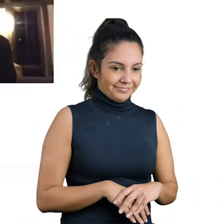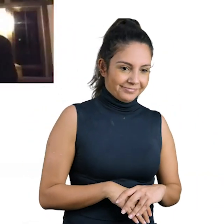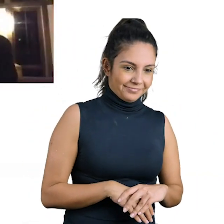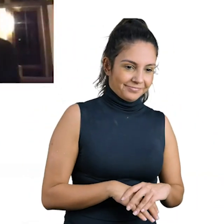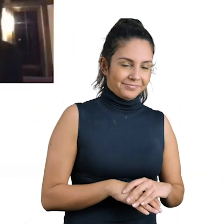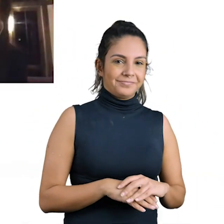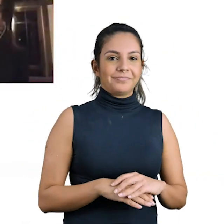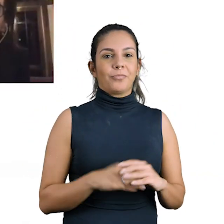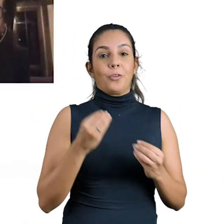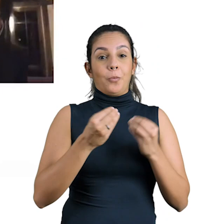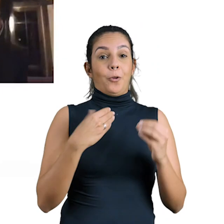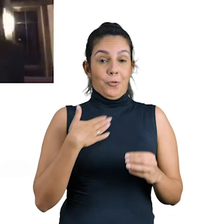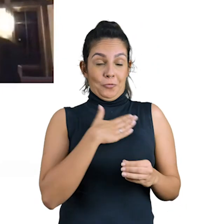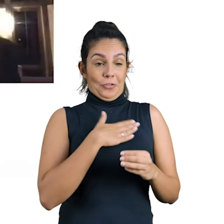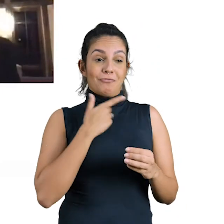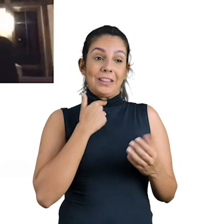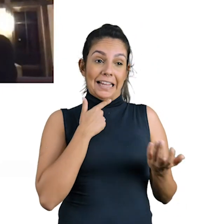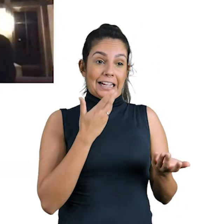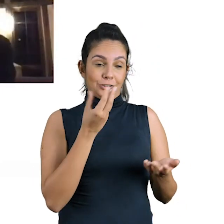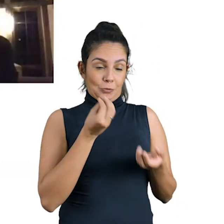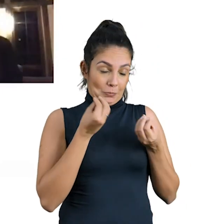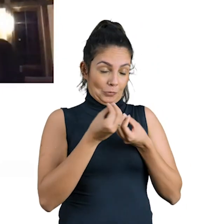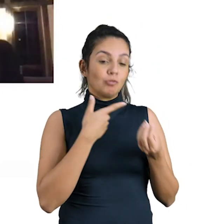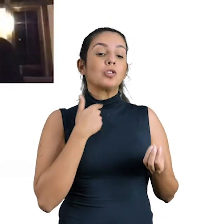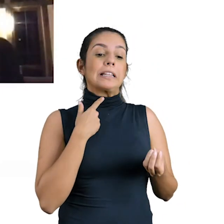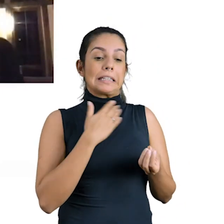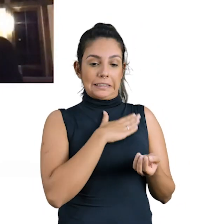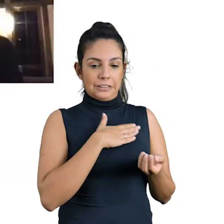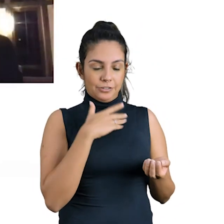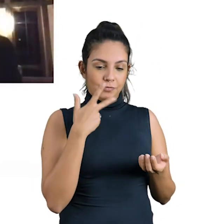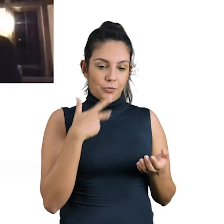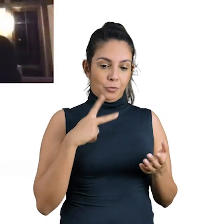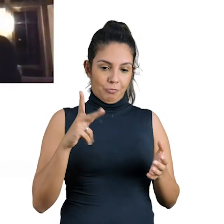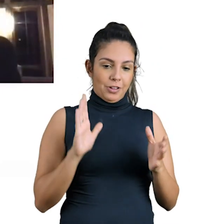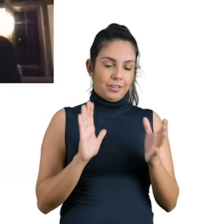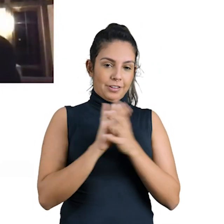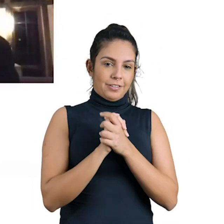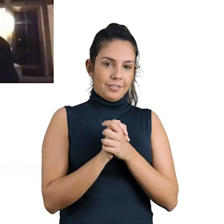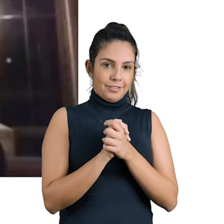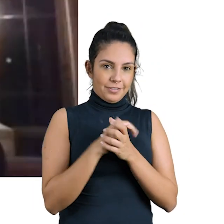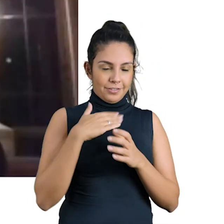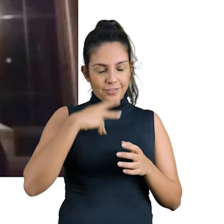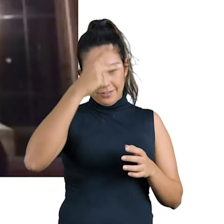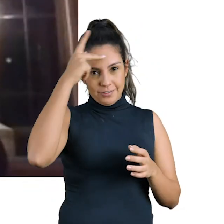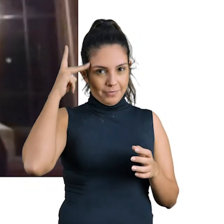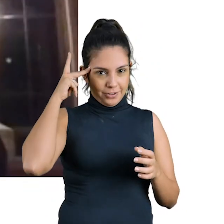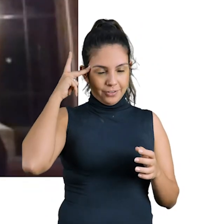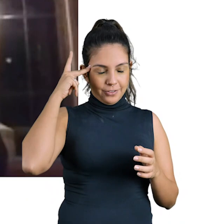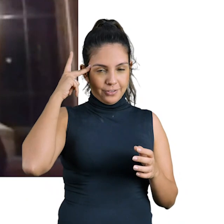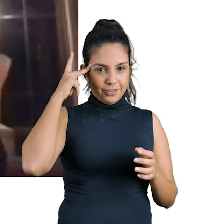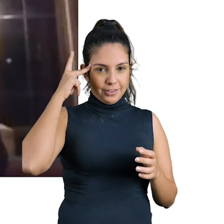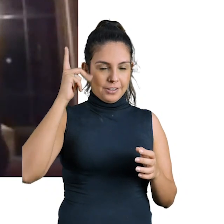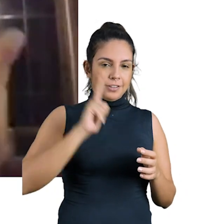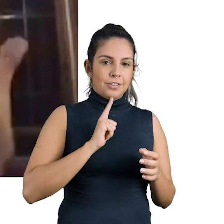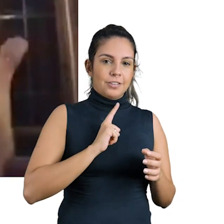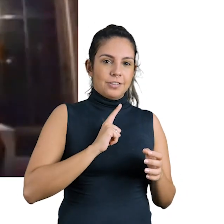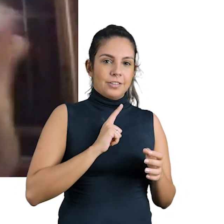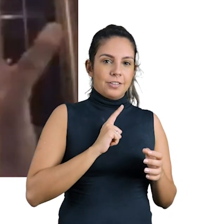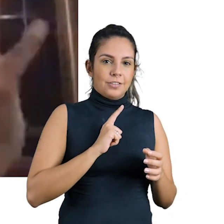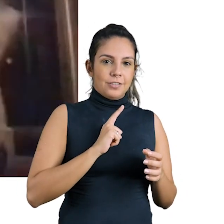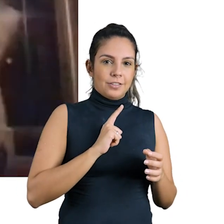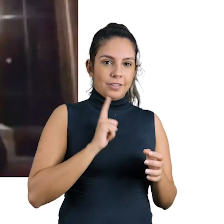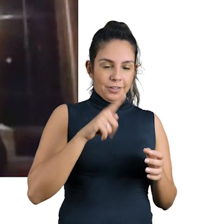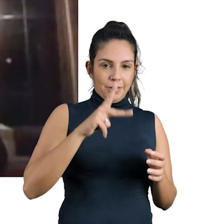Como eu gostaria? Olha, o Luiz, meu marido, ele sempre disse que eu sou uma pessoa que eu tenho esse lado